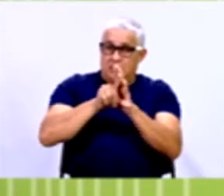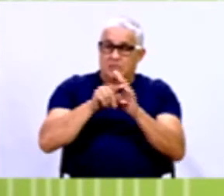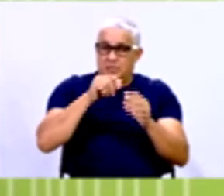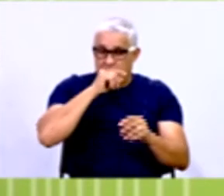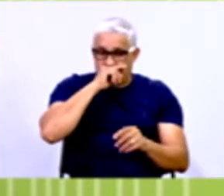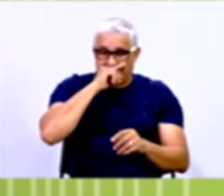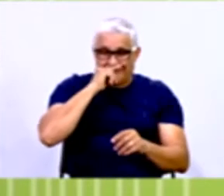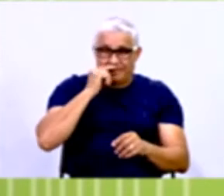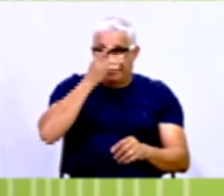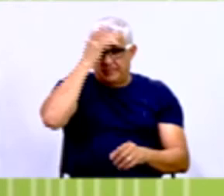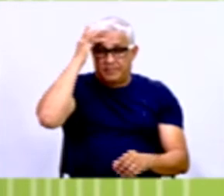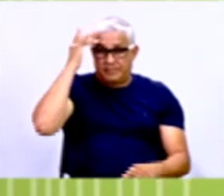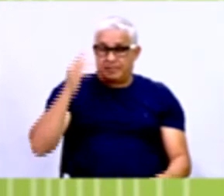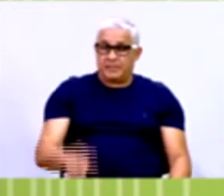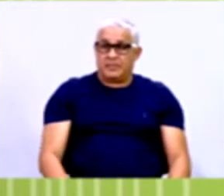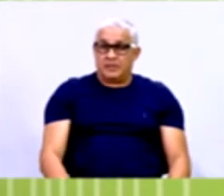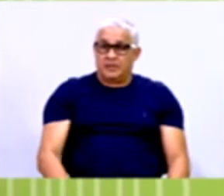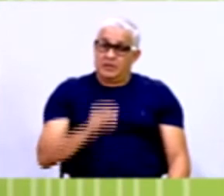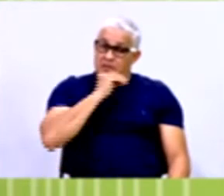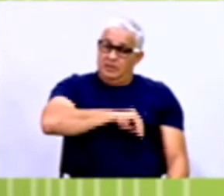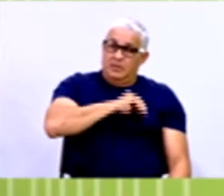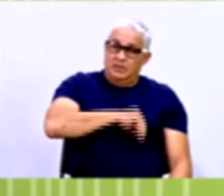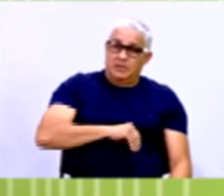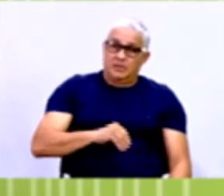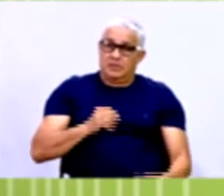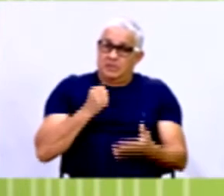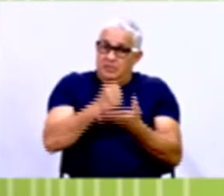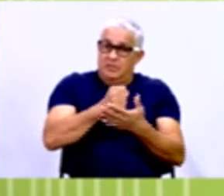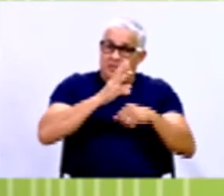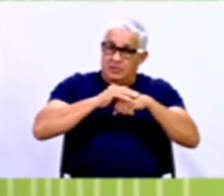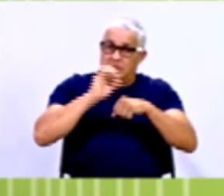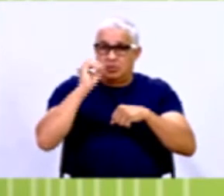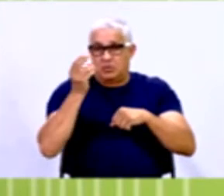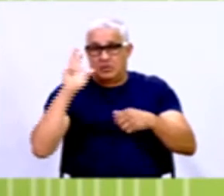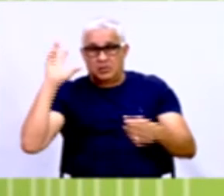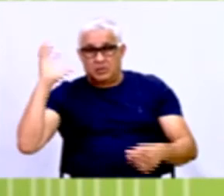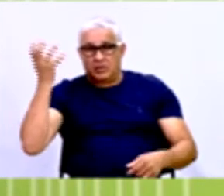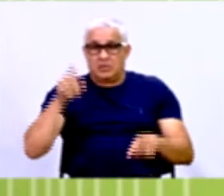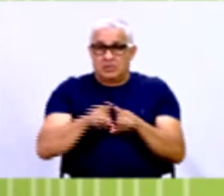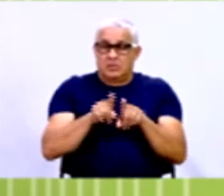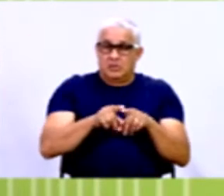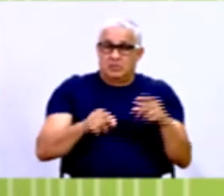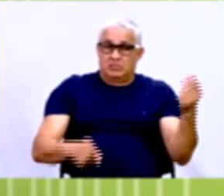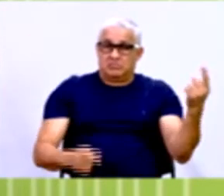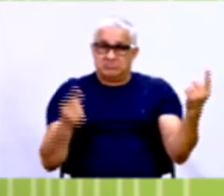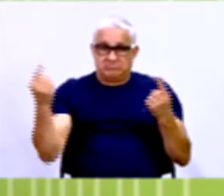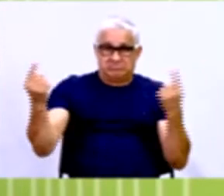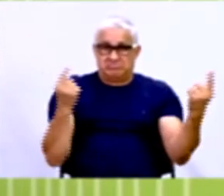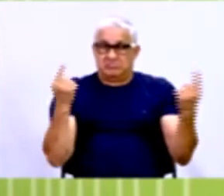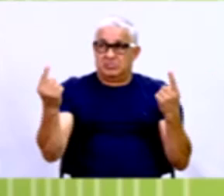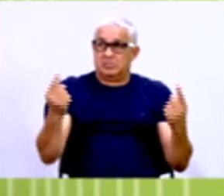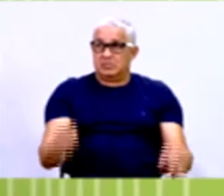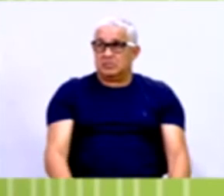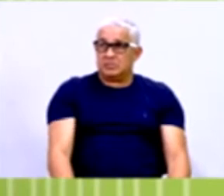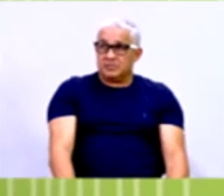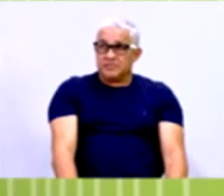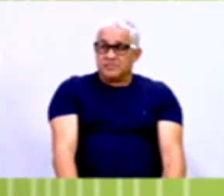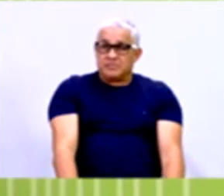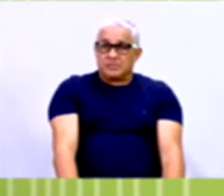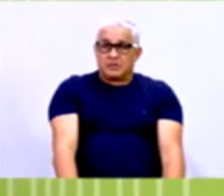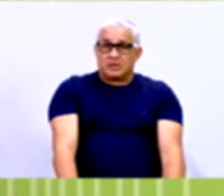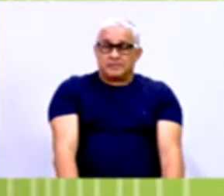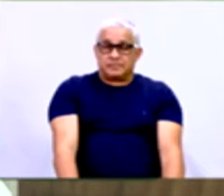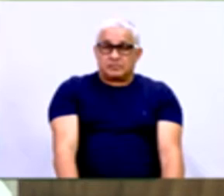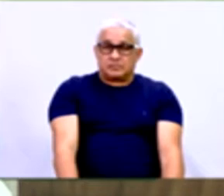que recebeu um auxílio-doença acidentário ou um desses que nós analisamos agora, certo? Certo.